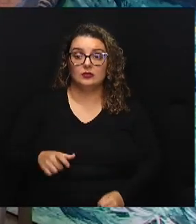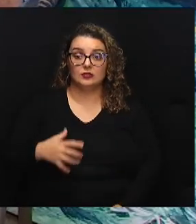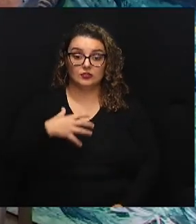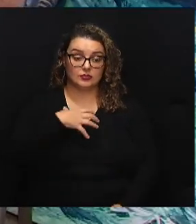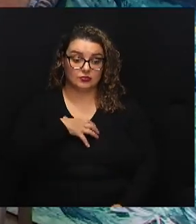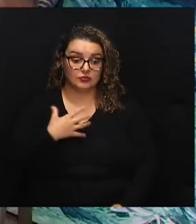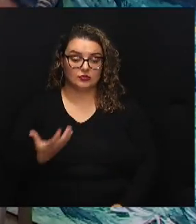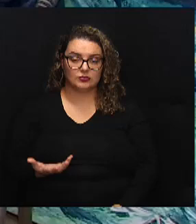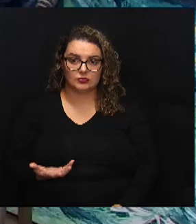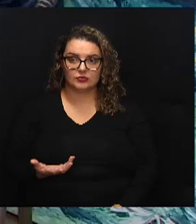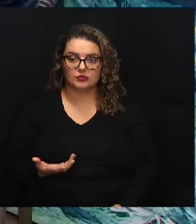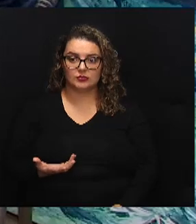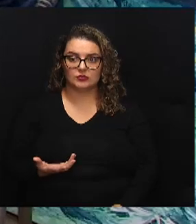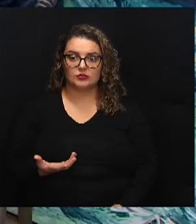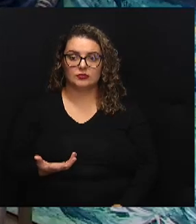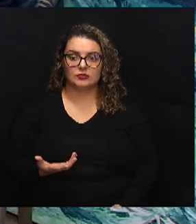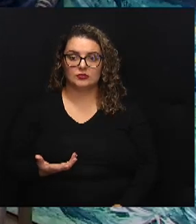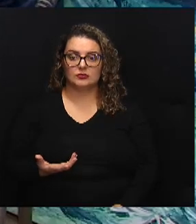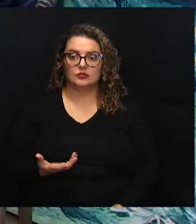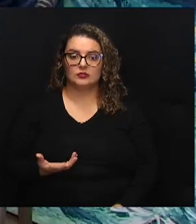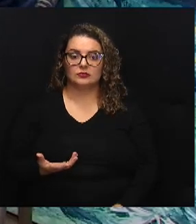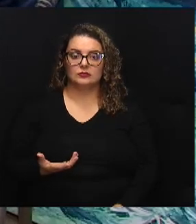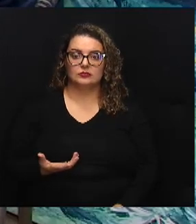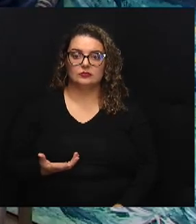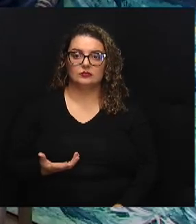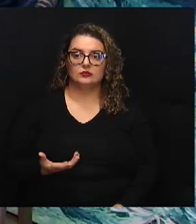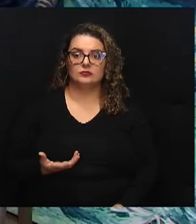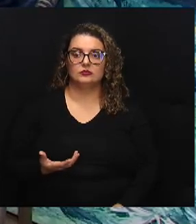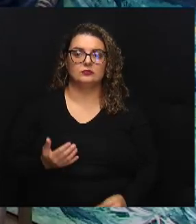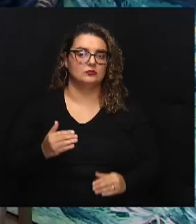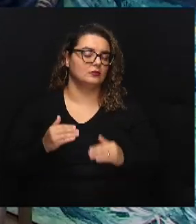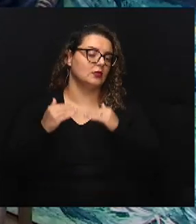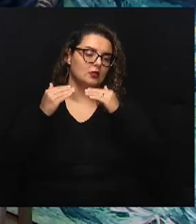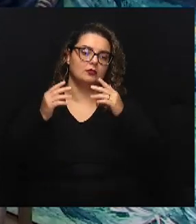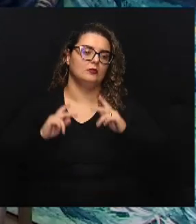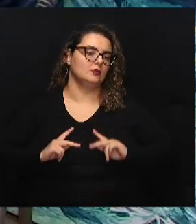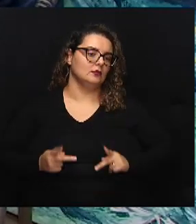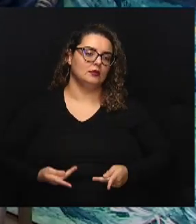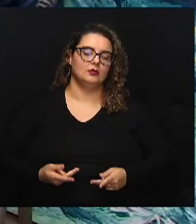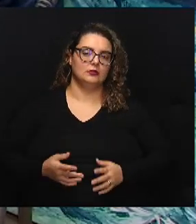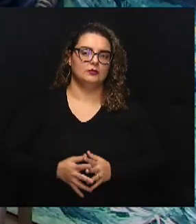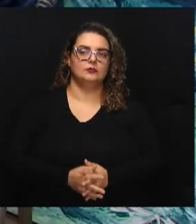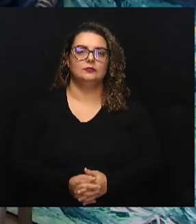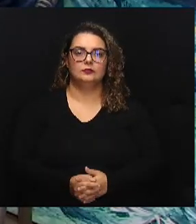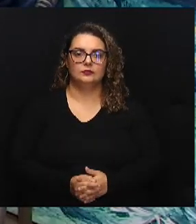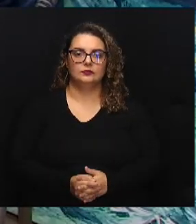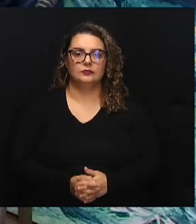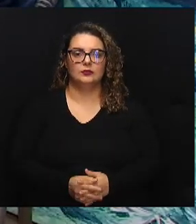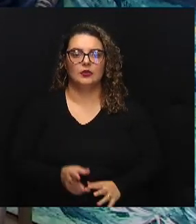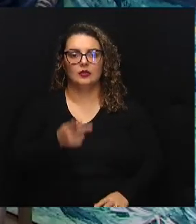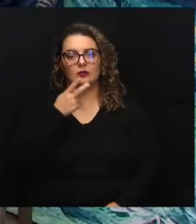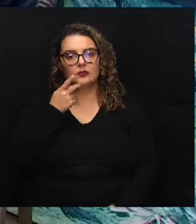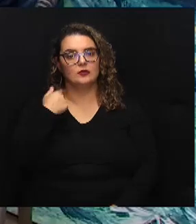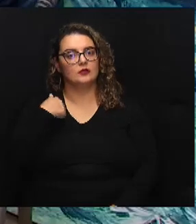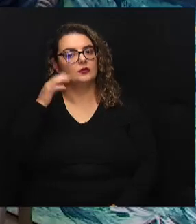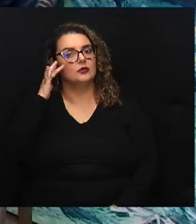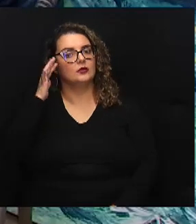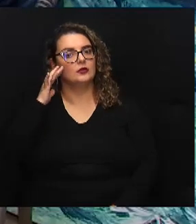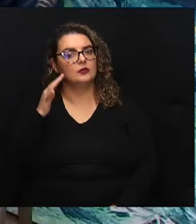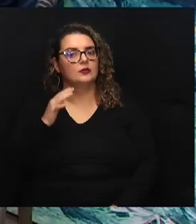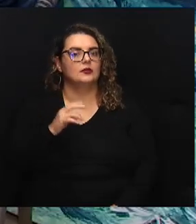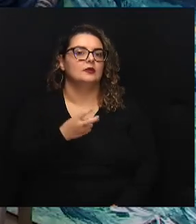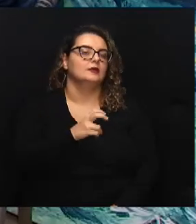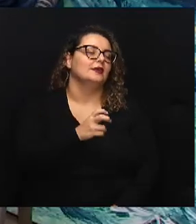maneira assim sobre-humana. Você falando assim, eu pensei na